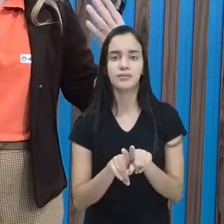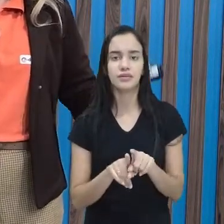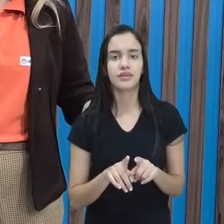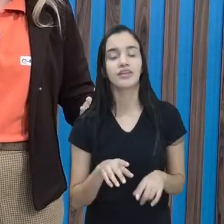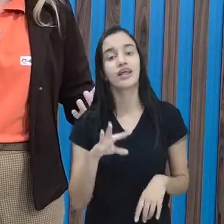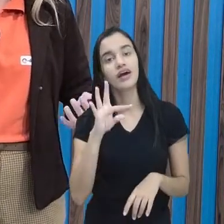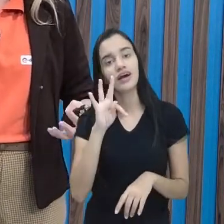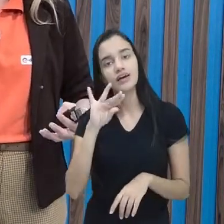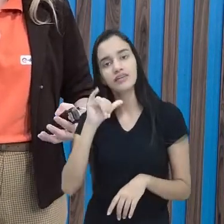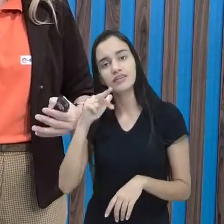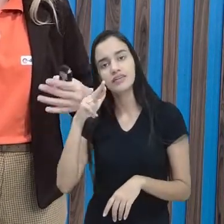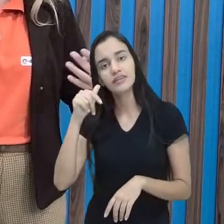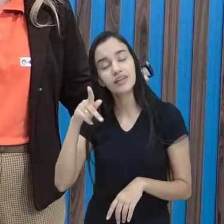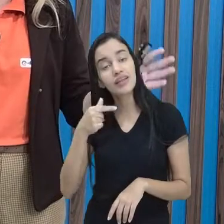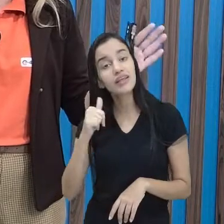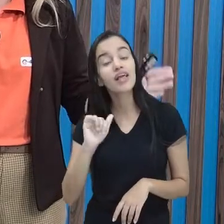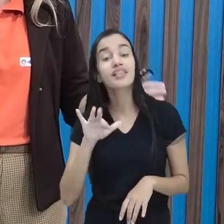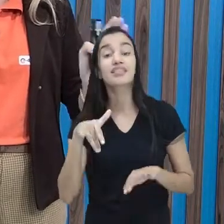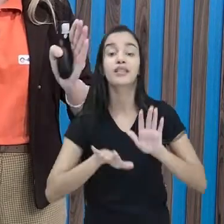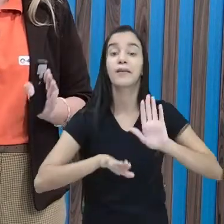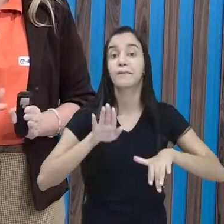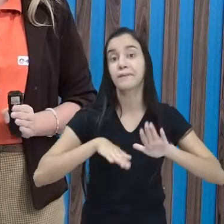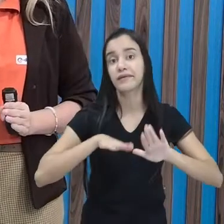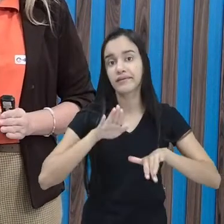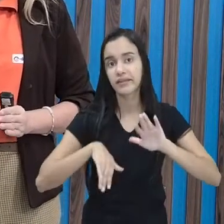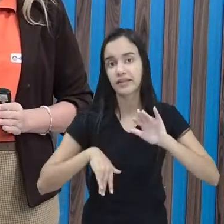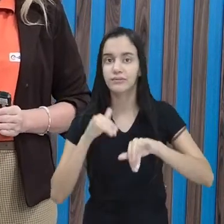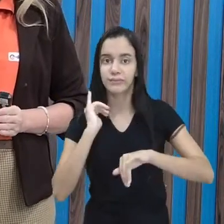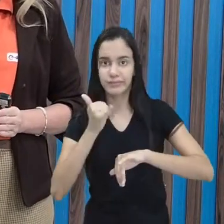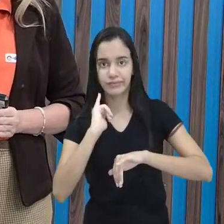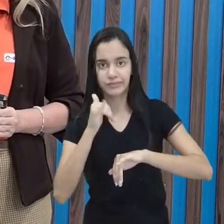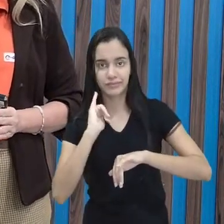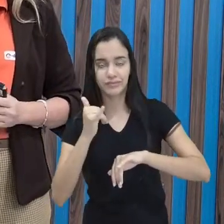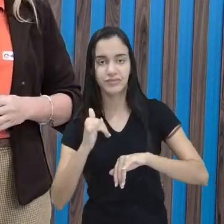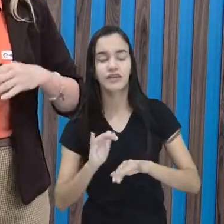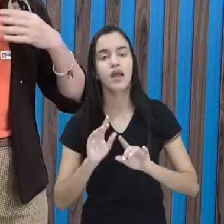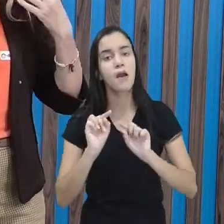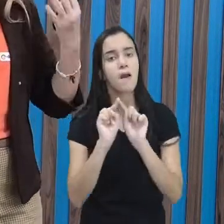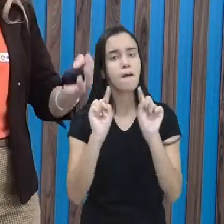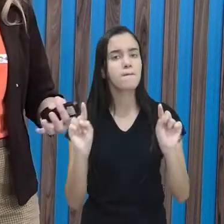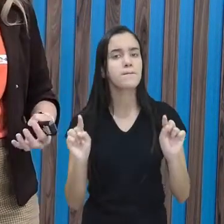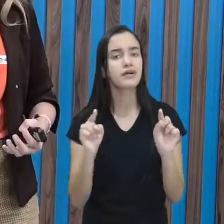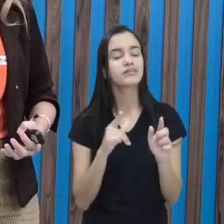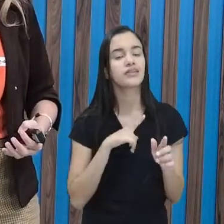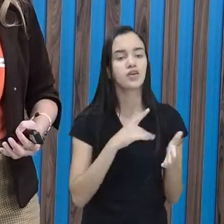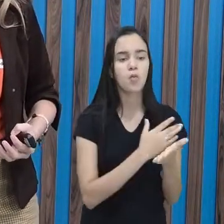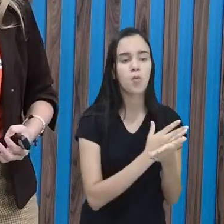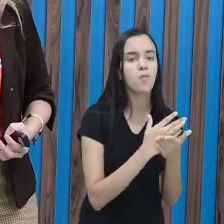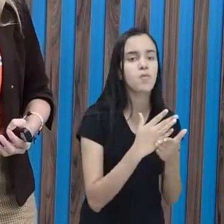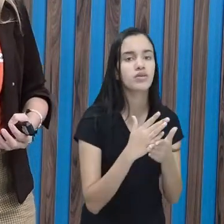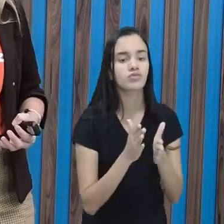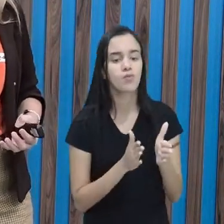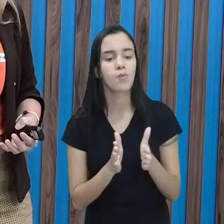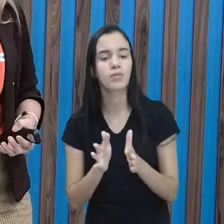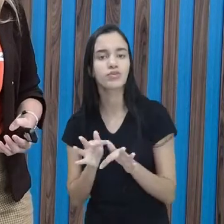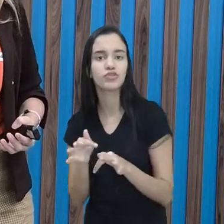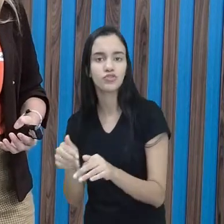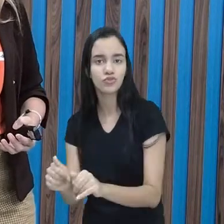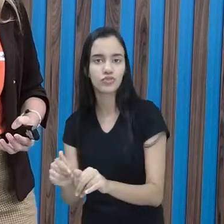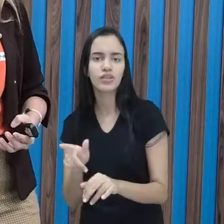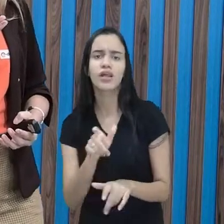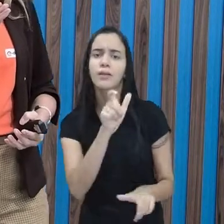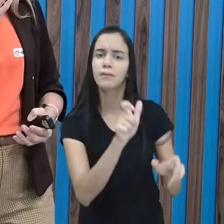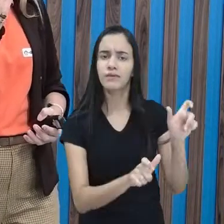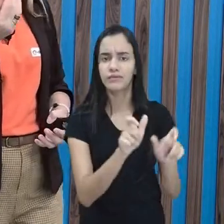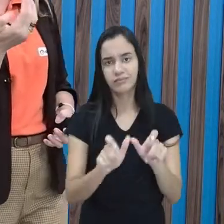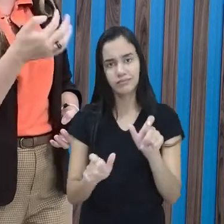dessa forma, dependendo do tipo de historinha que esteja sendo contada ali. Mas ela tem começo, tem meio, tem fim, tem